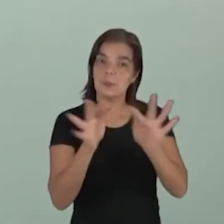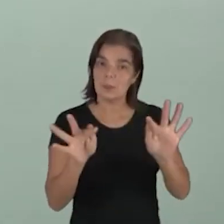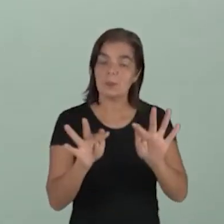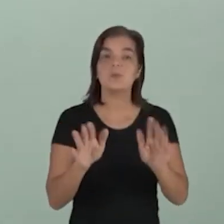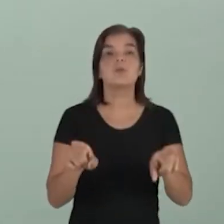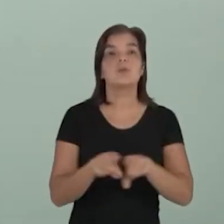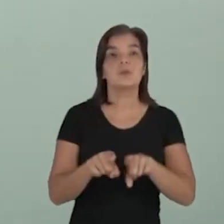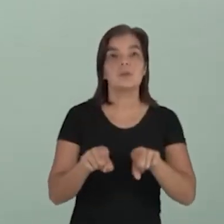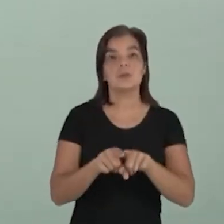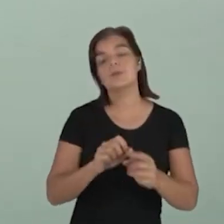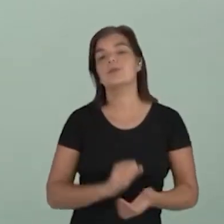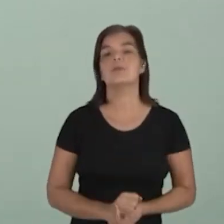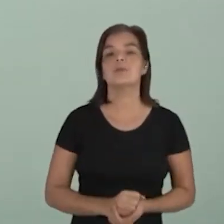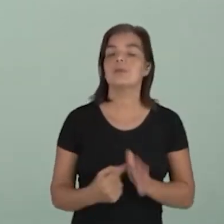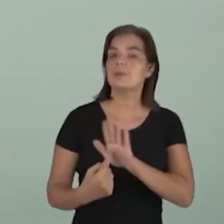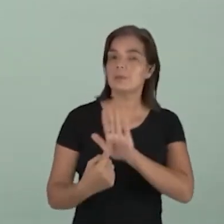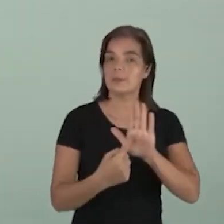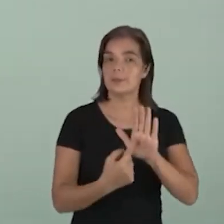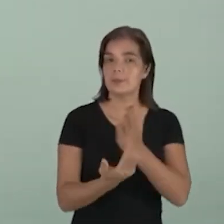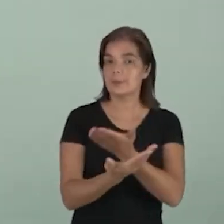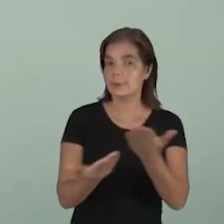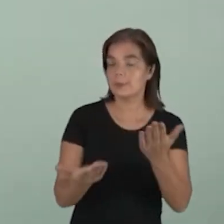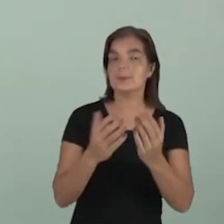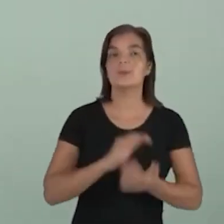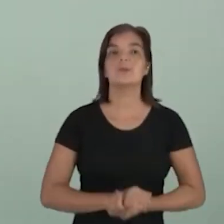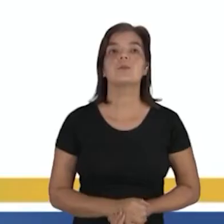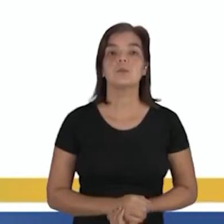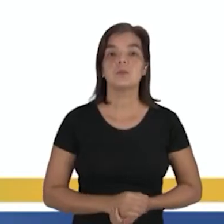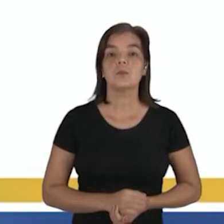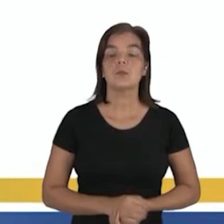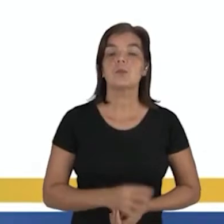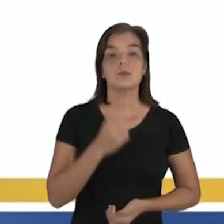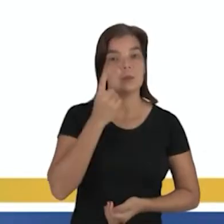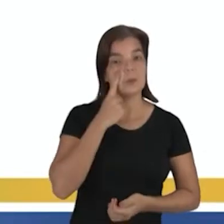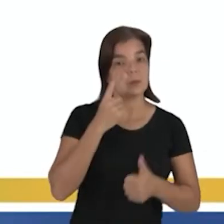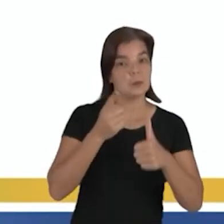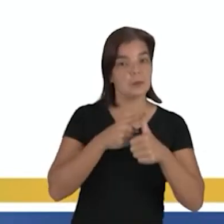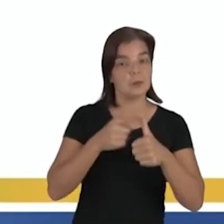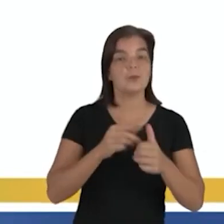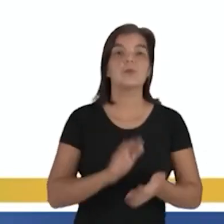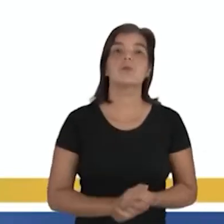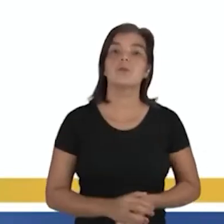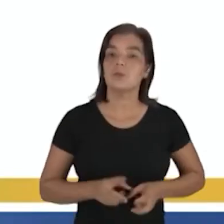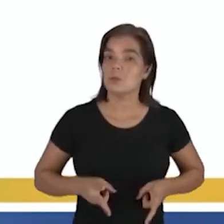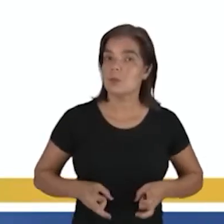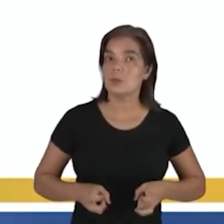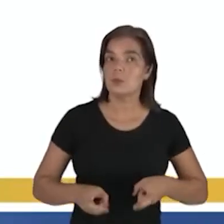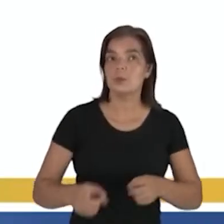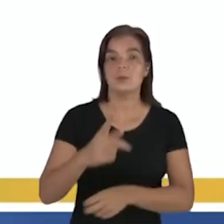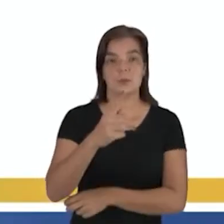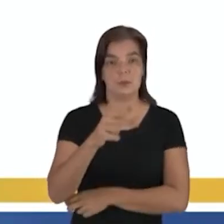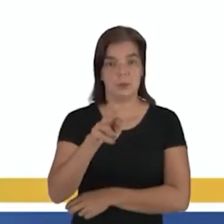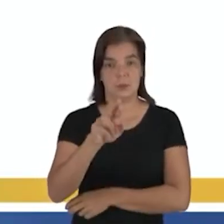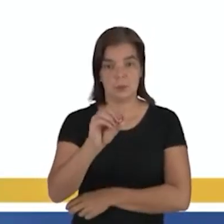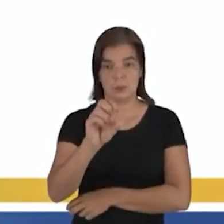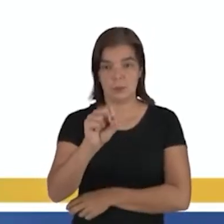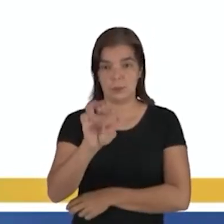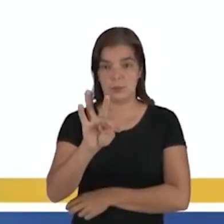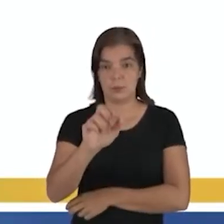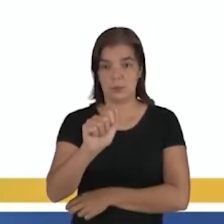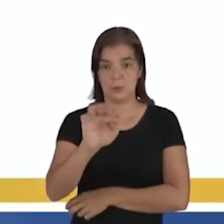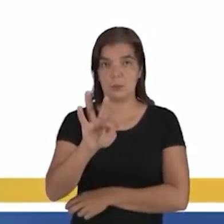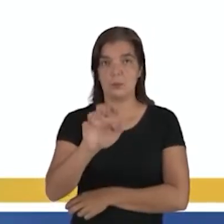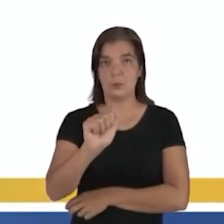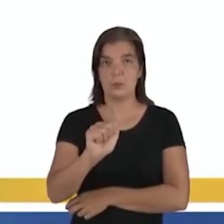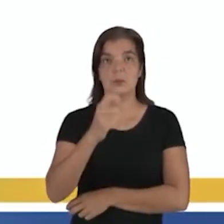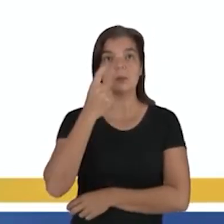verbais das frases que vão aparecer para vocês. Olhem a primeira frase. O câncer de